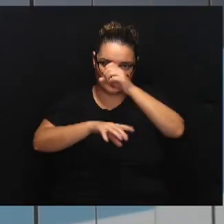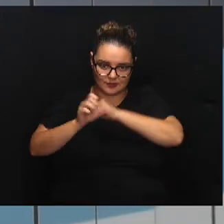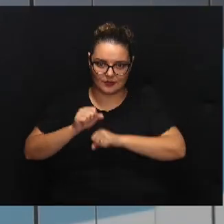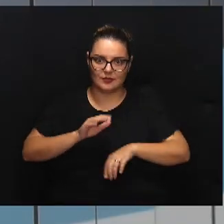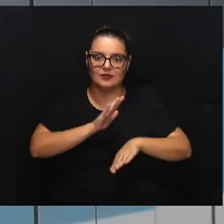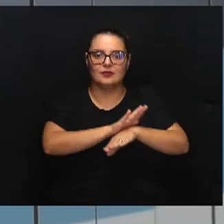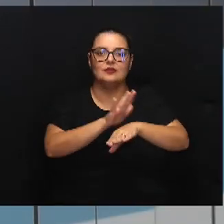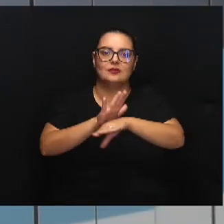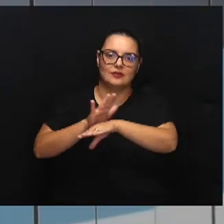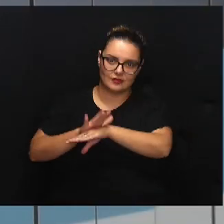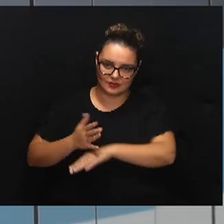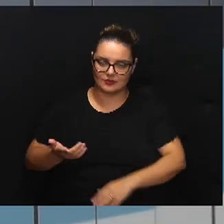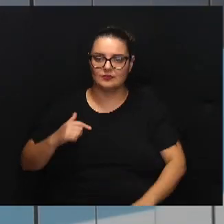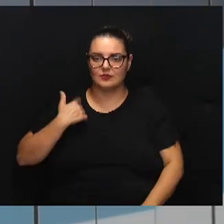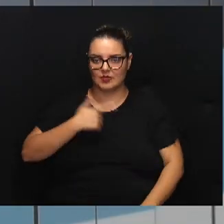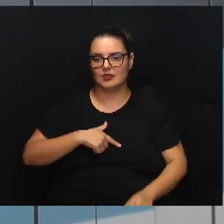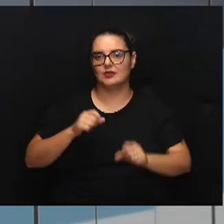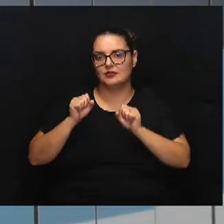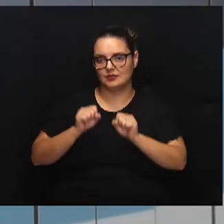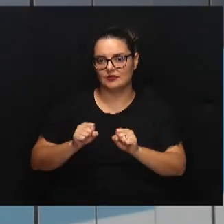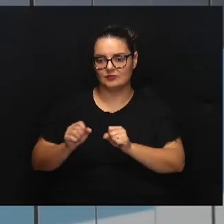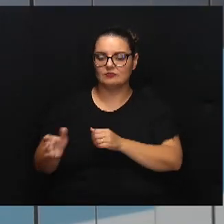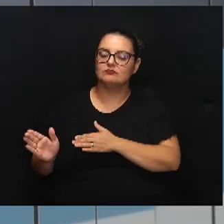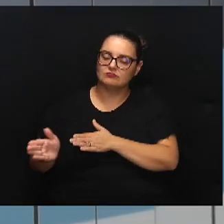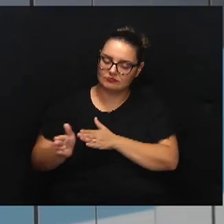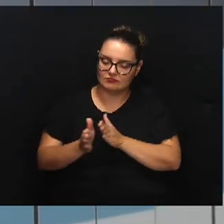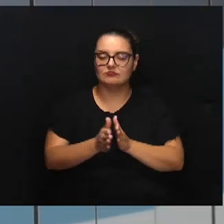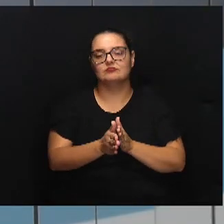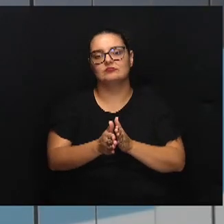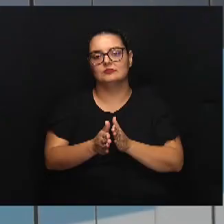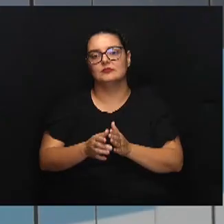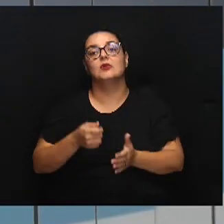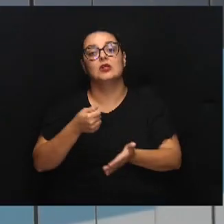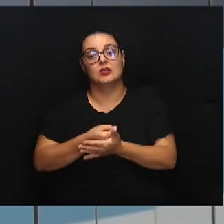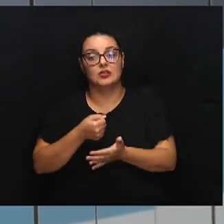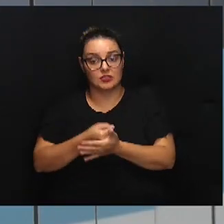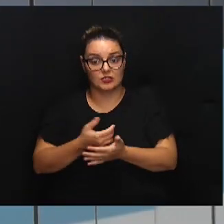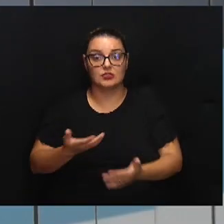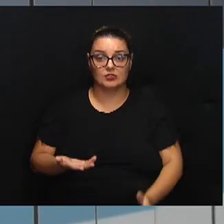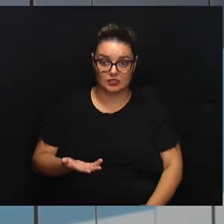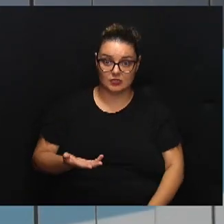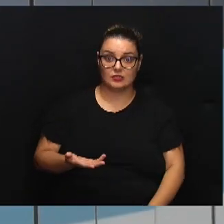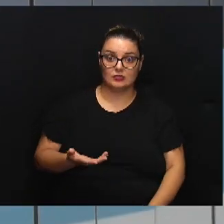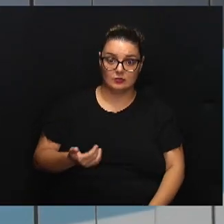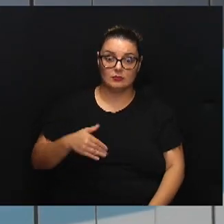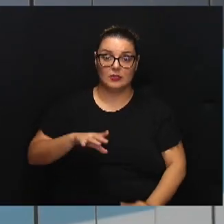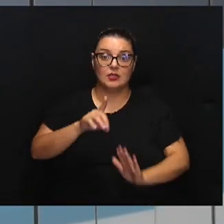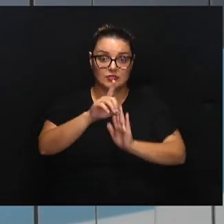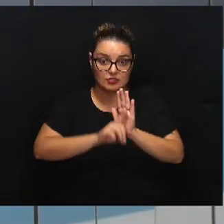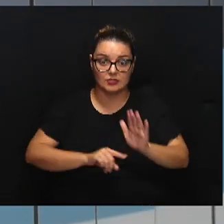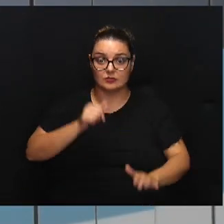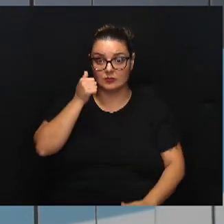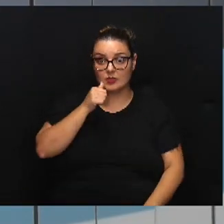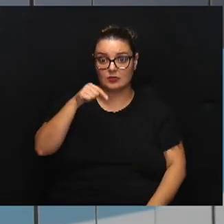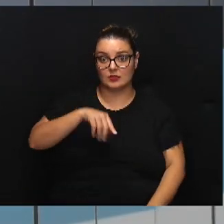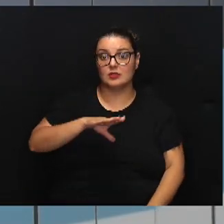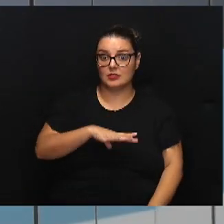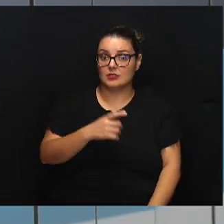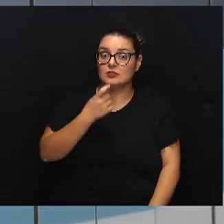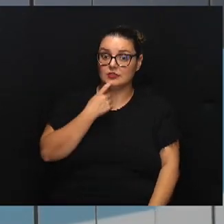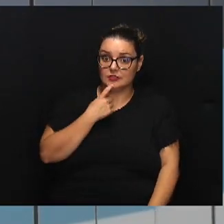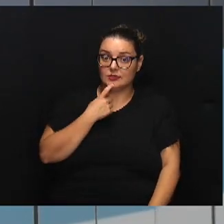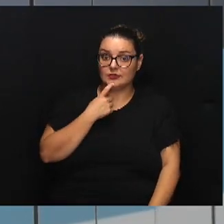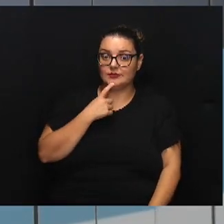contribui muito para que a gente possa caminhar no sentido de garantia mesmo de mais direitos para as mulheres aqui no município de Campinas,